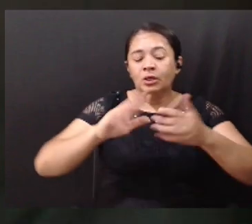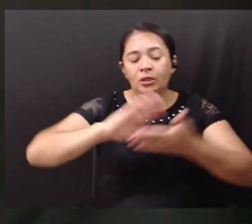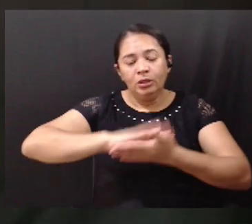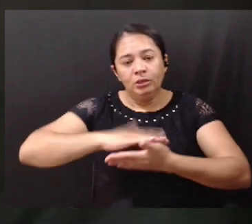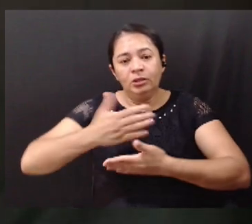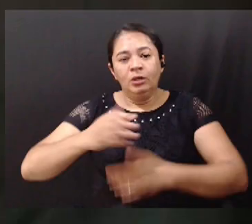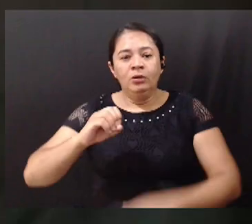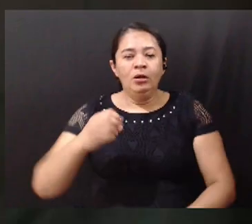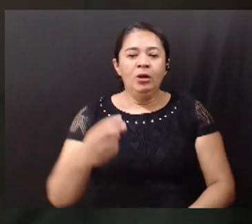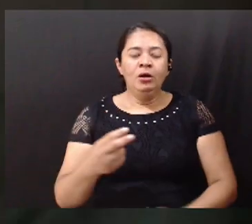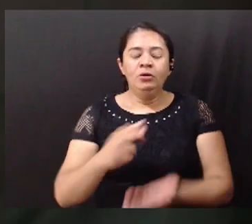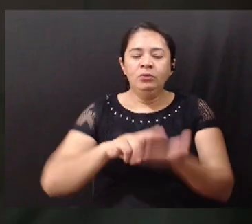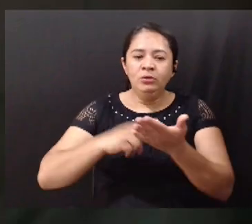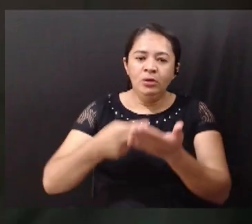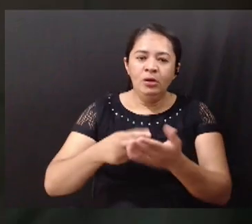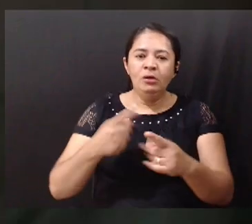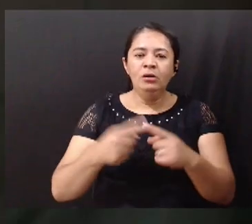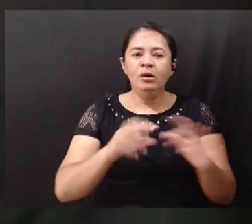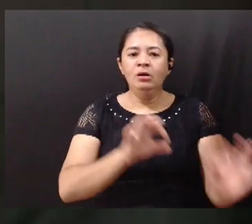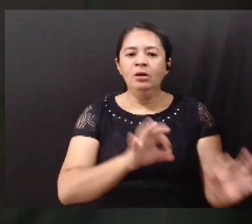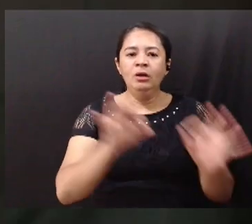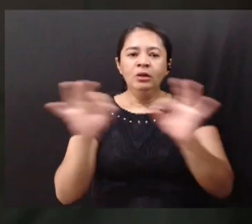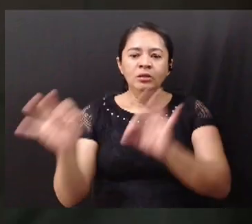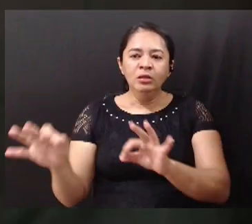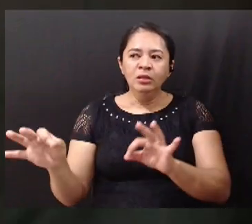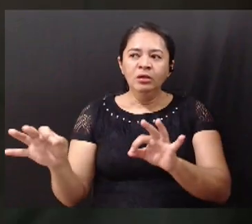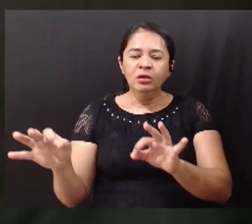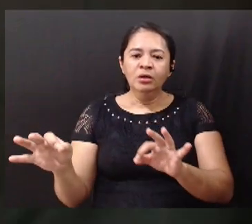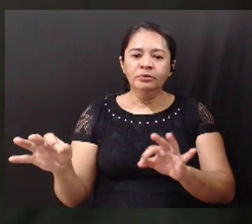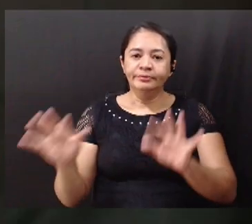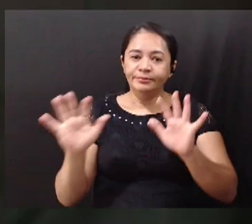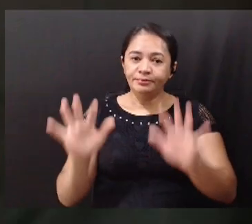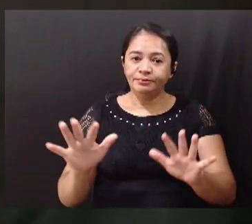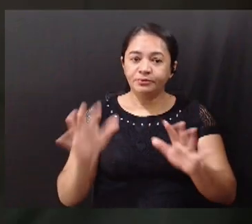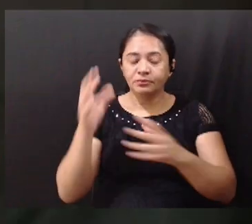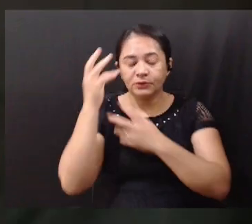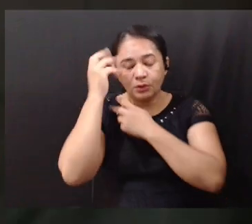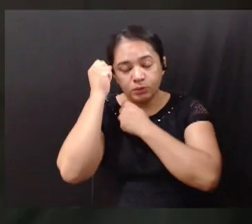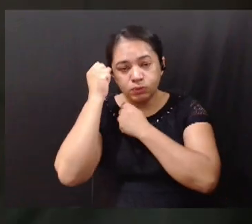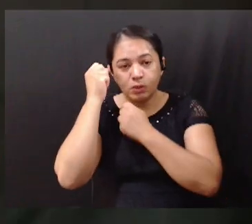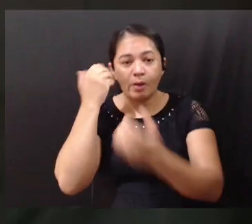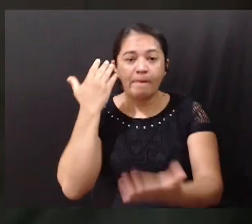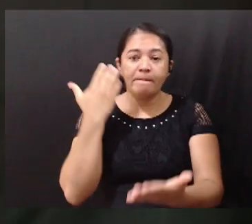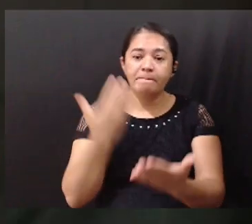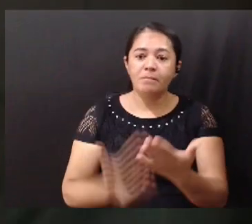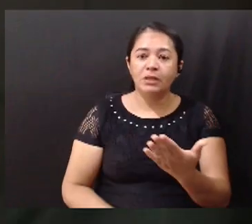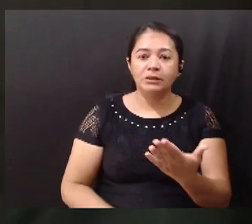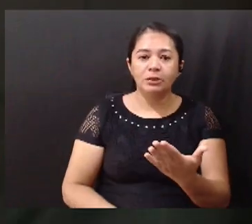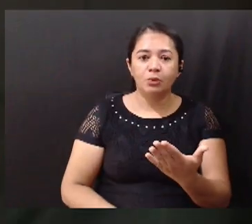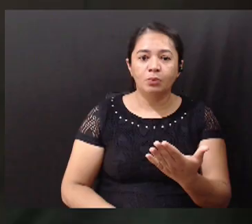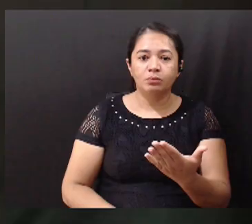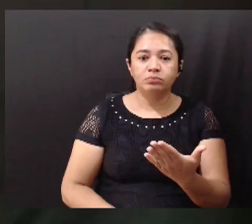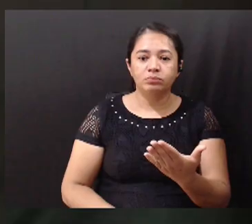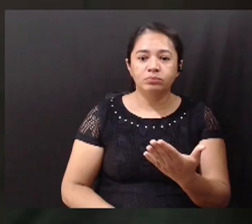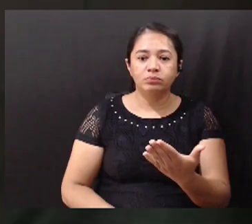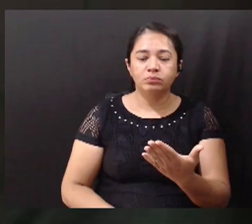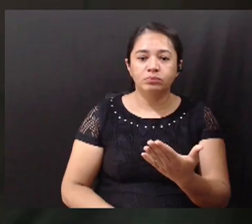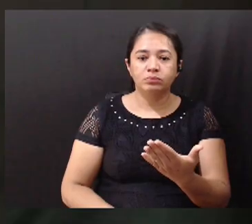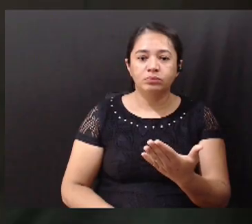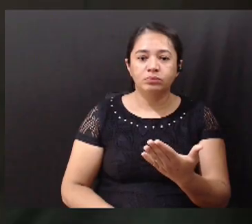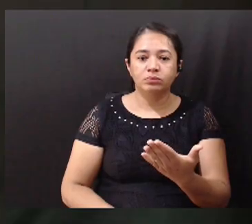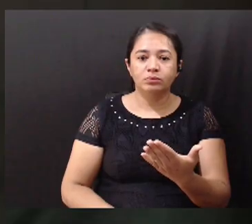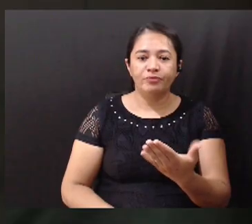porque está assistindo um filme, enfim, esse sono que foi perdido, ele vai